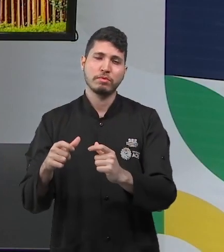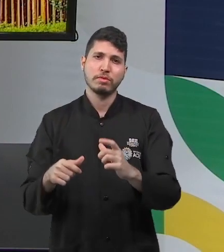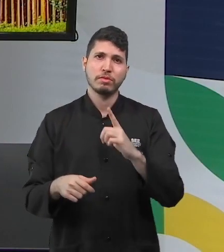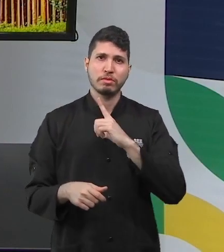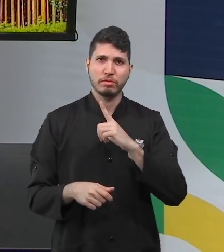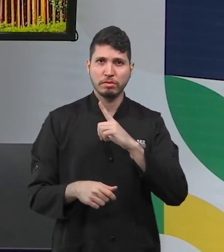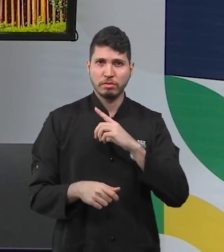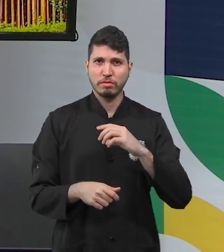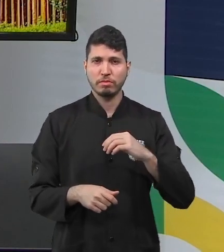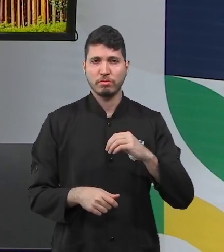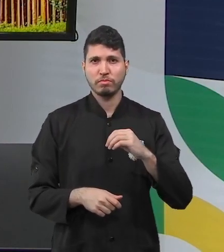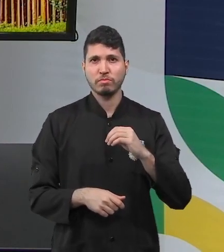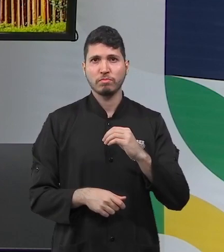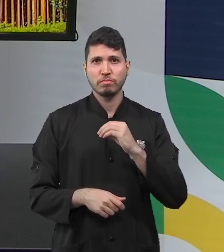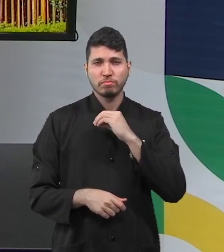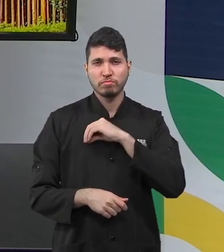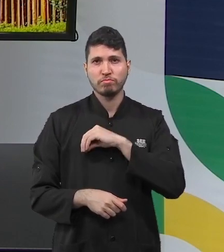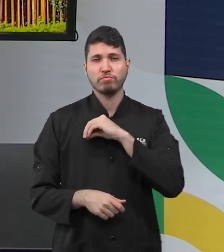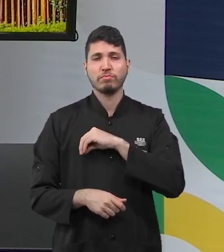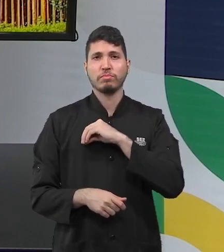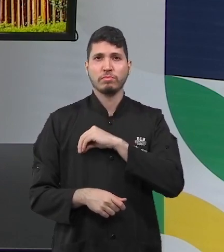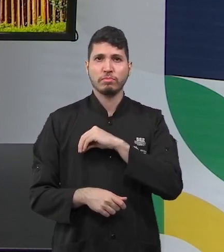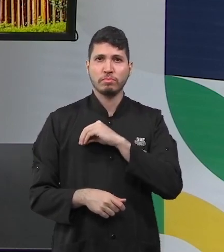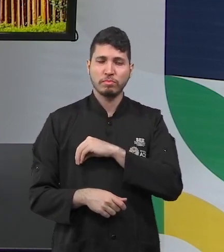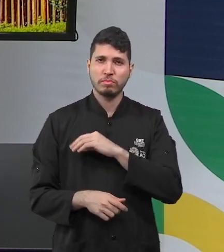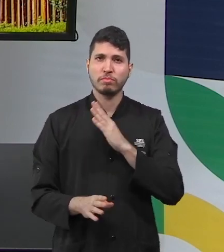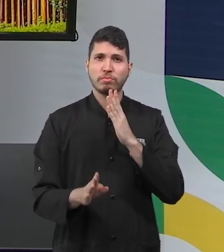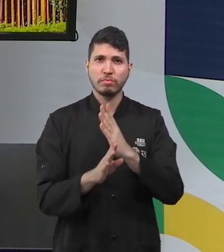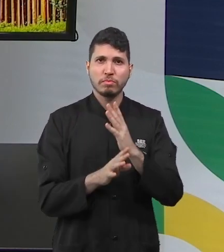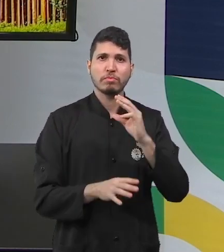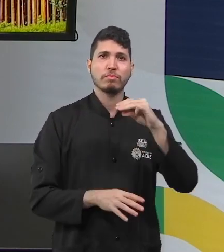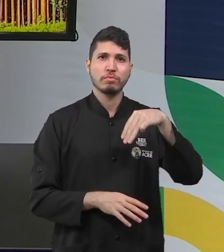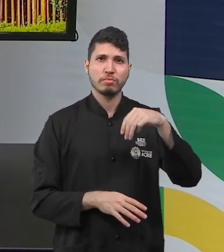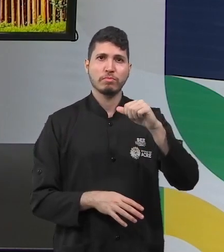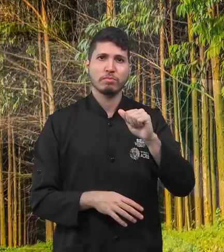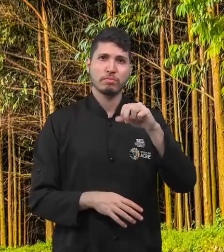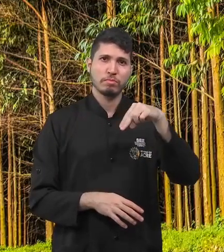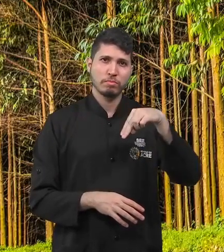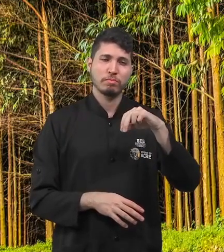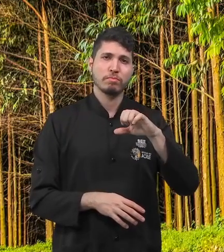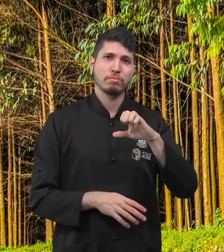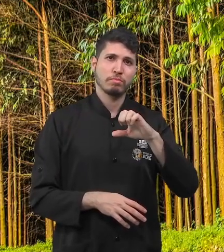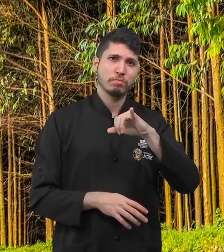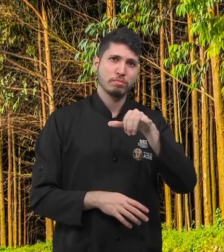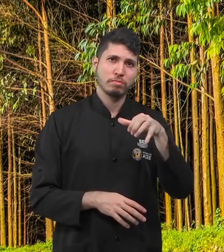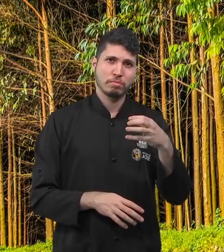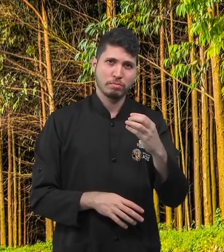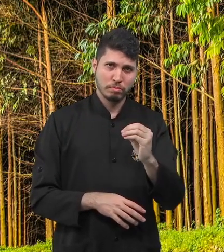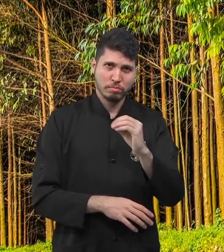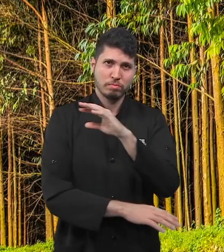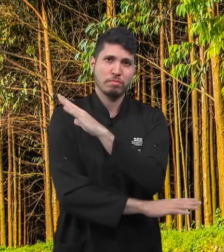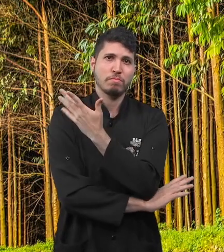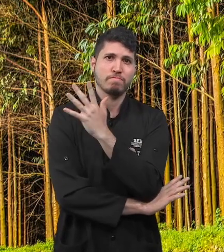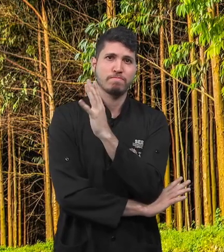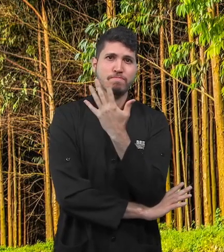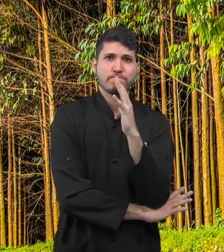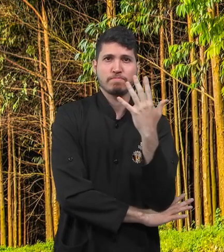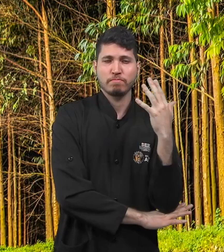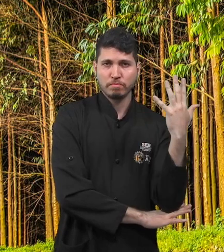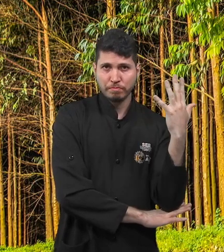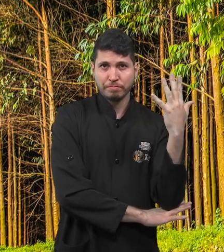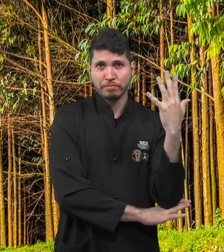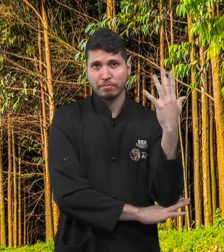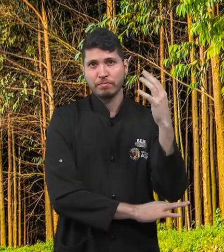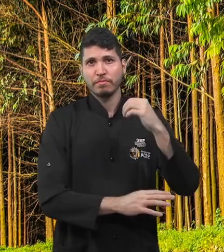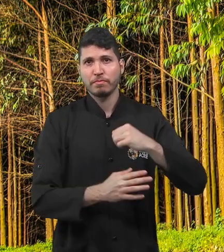a partir desse manejo florestal. Então, nós concluímos nessa aula de